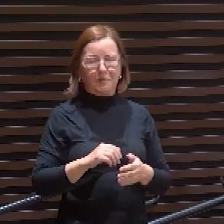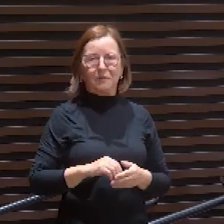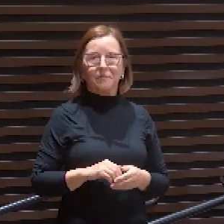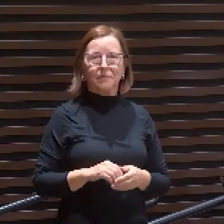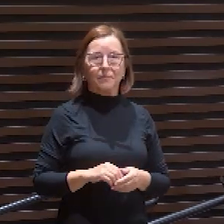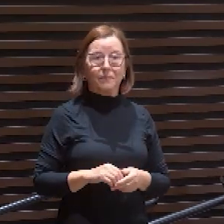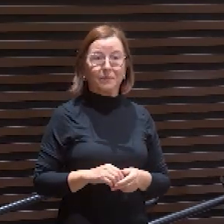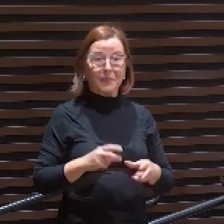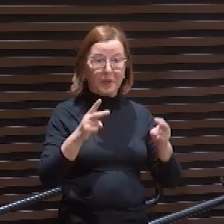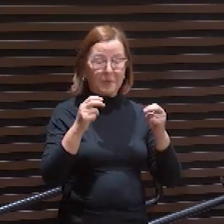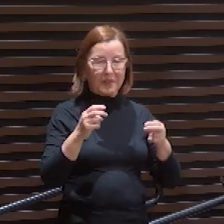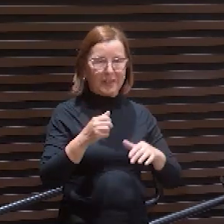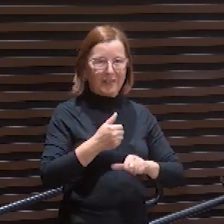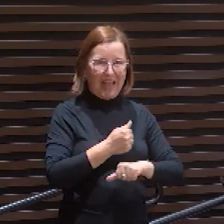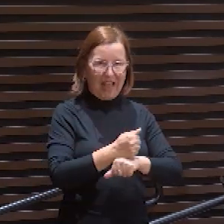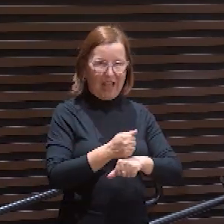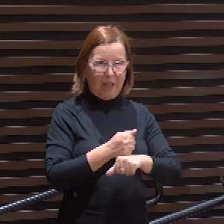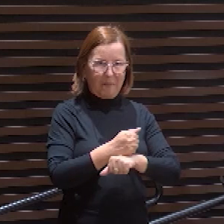Observe que Abraão